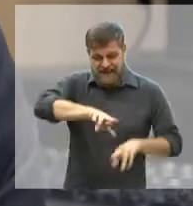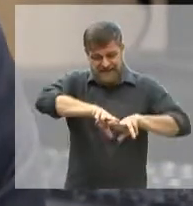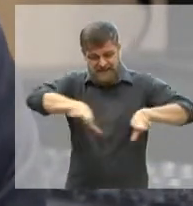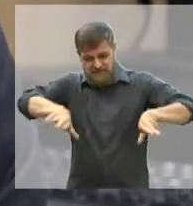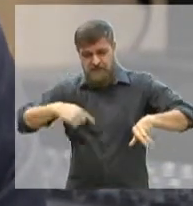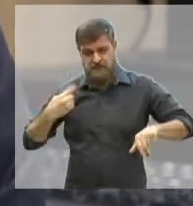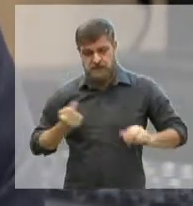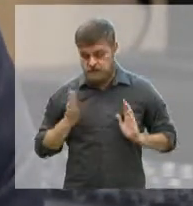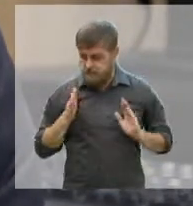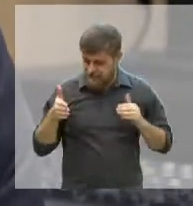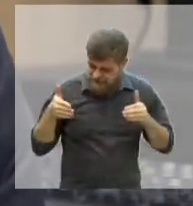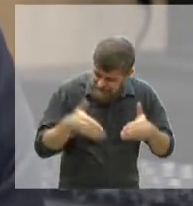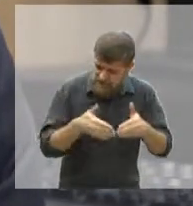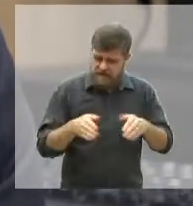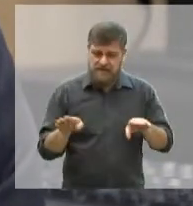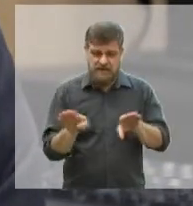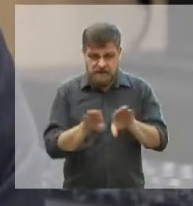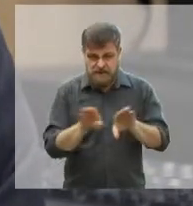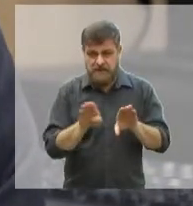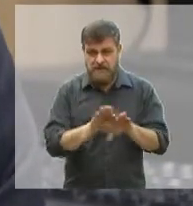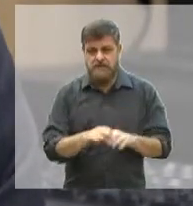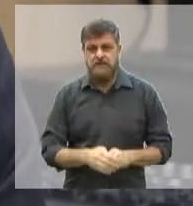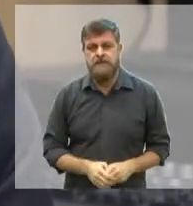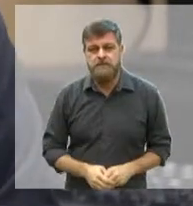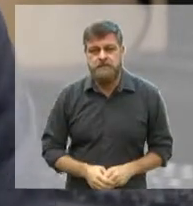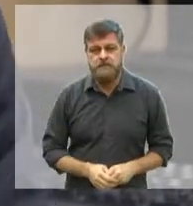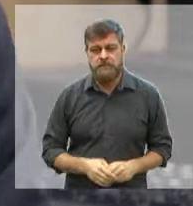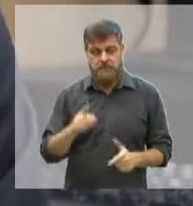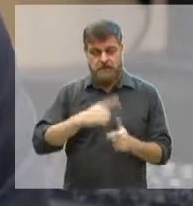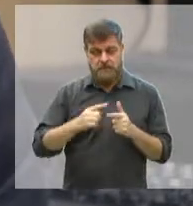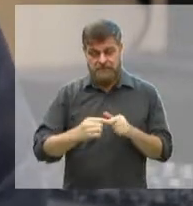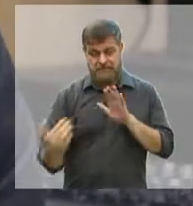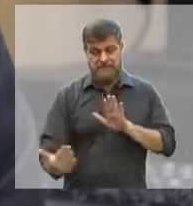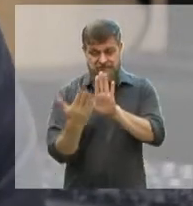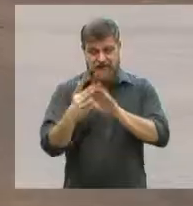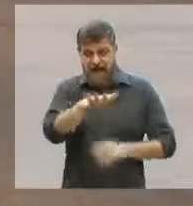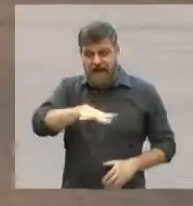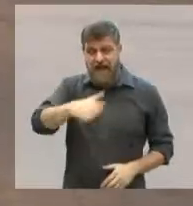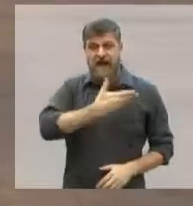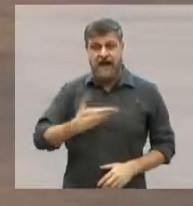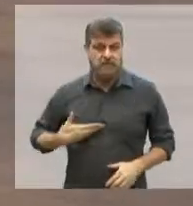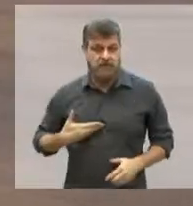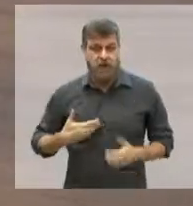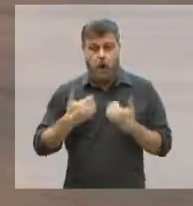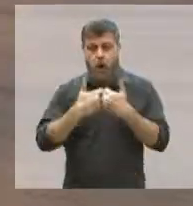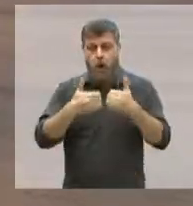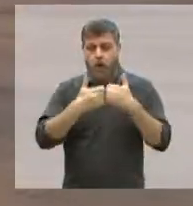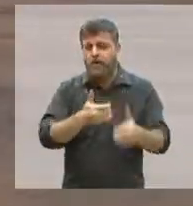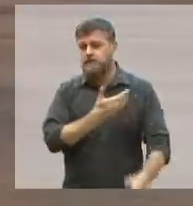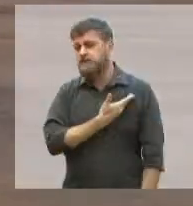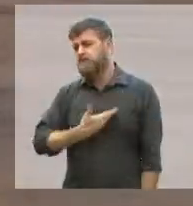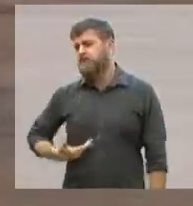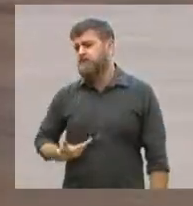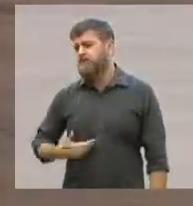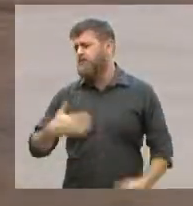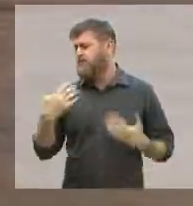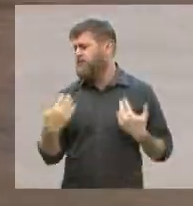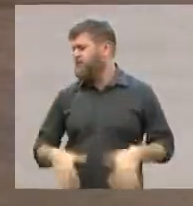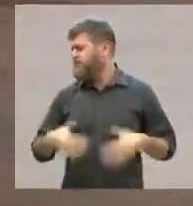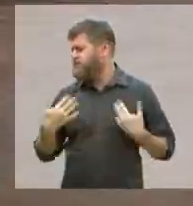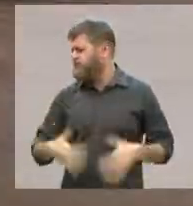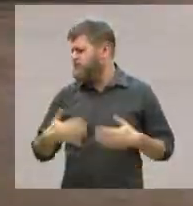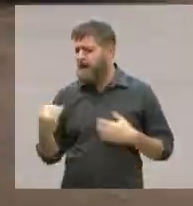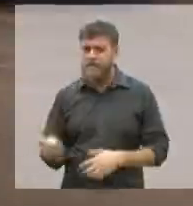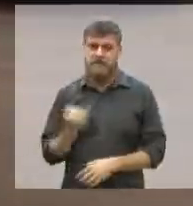considera centrais para o seu enfrentamento, para a vida pública da cidade. A área do transporte público é uma área que a gente considera